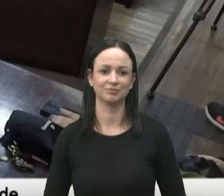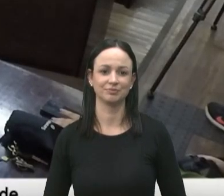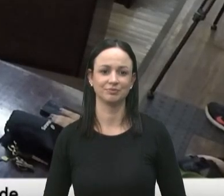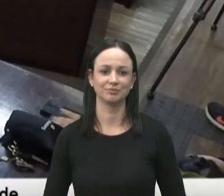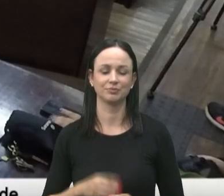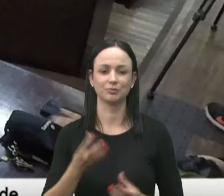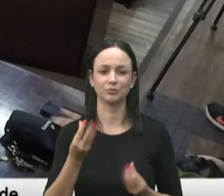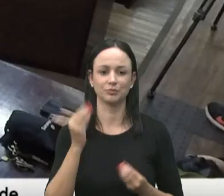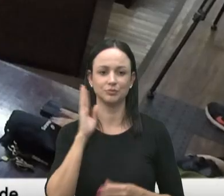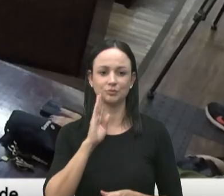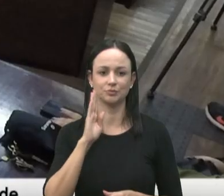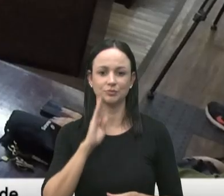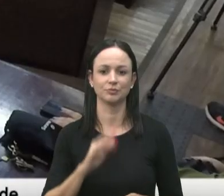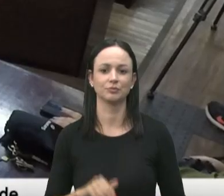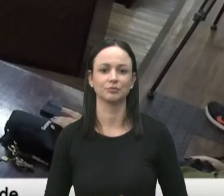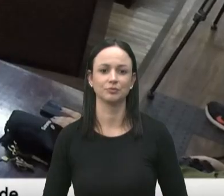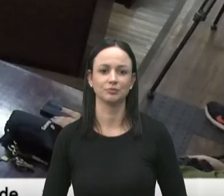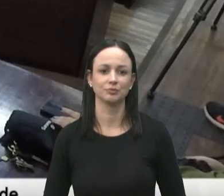Muito legal.